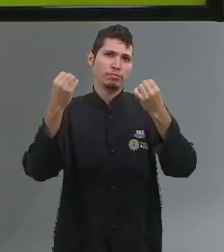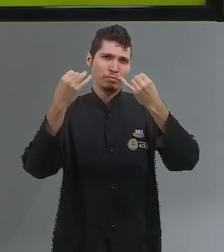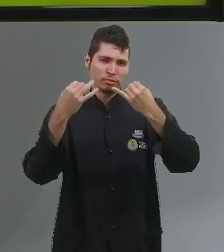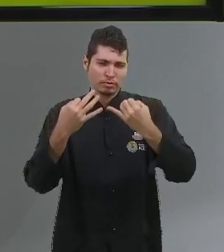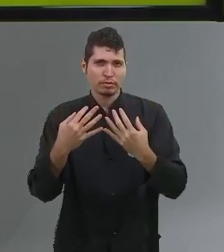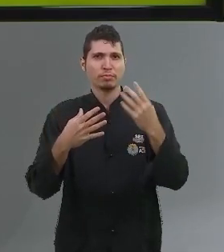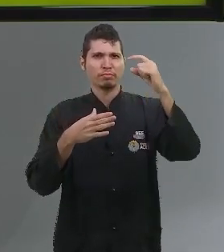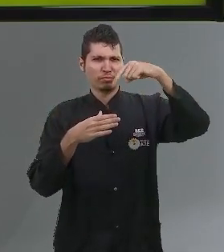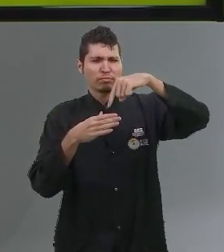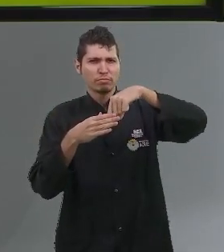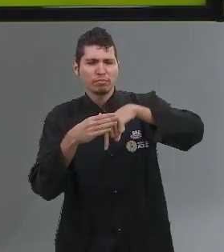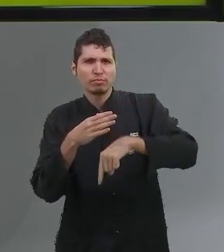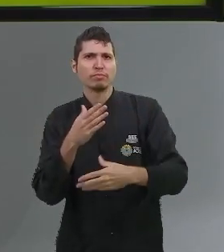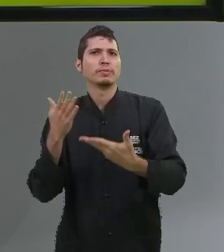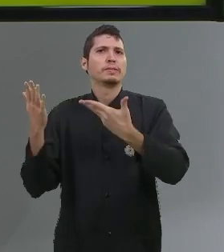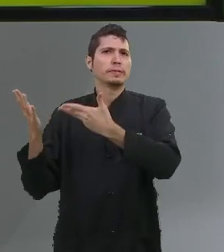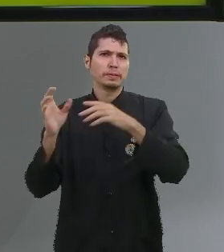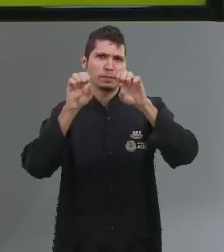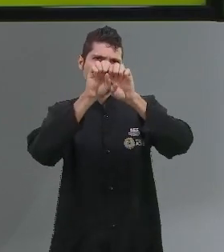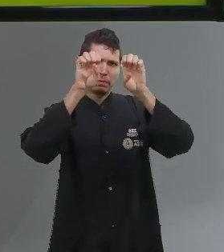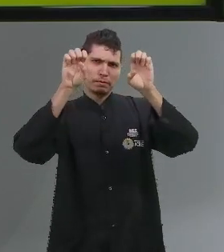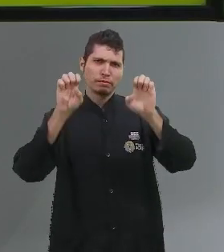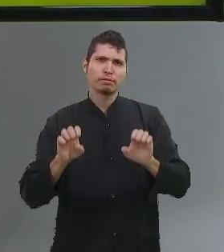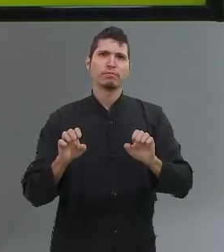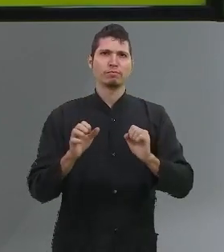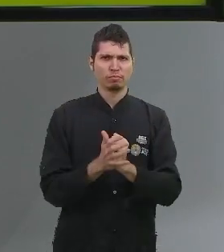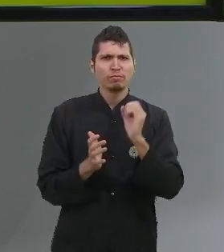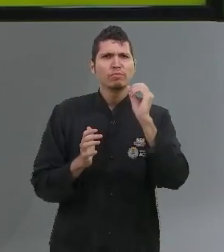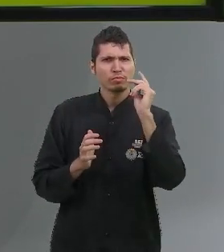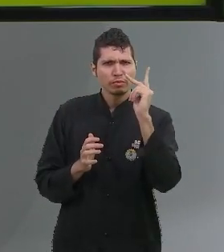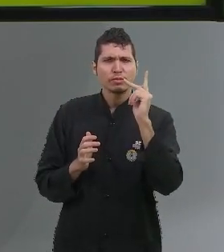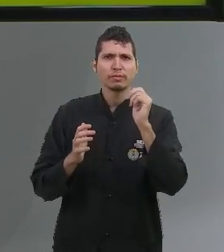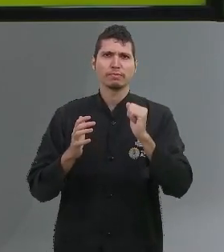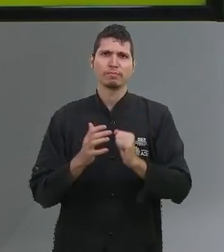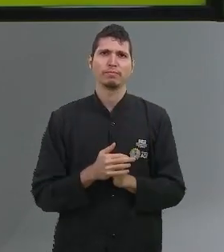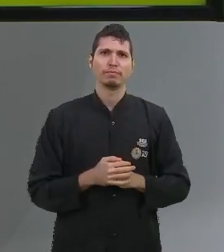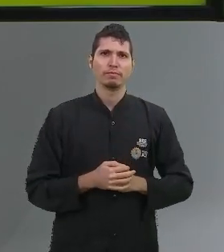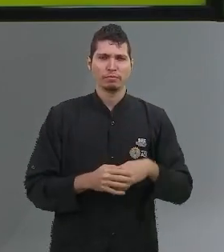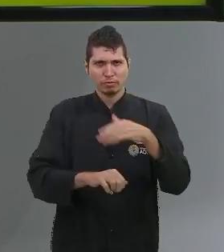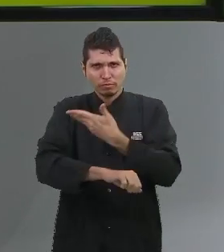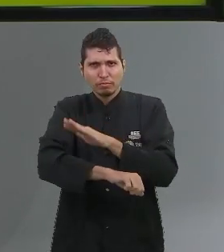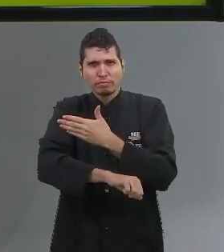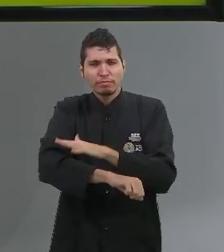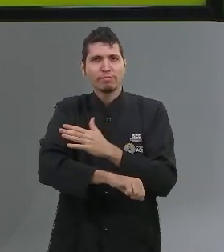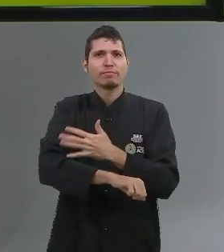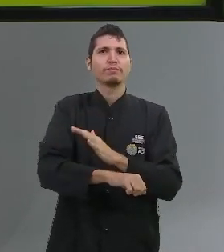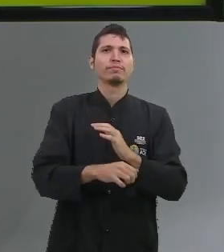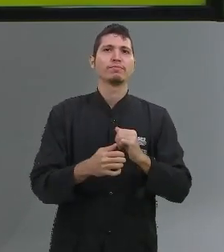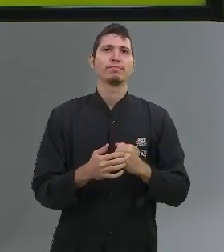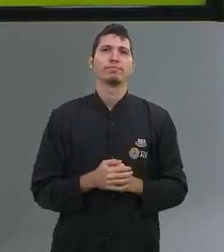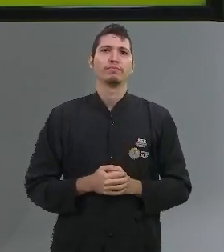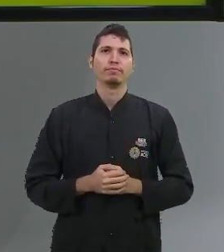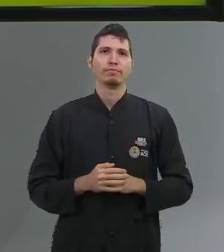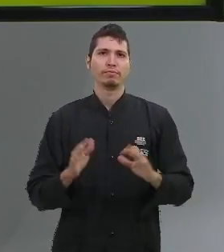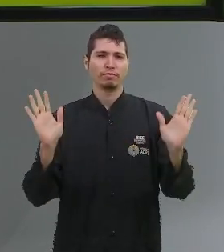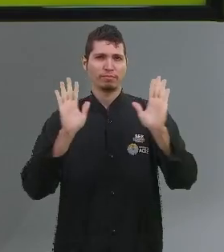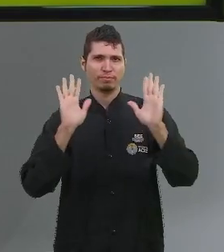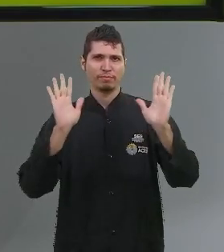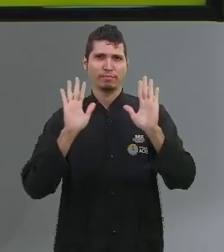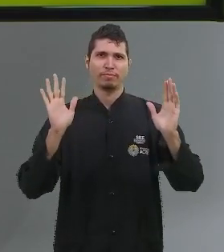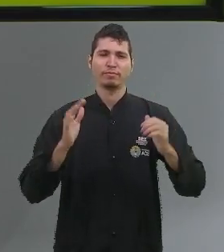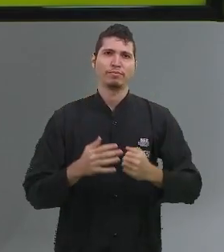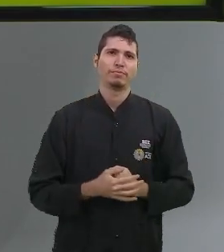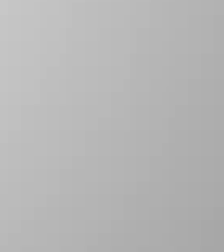você respirar, organizar aí o seu tempo, que a gente vai botar em prática a ferramenta, beleza? Então, vai e volta. Let's go!